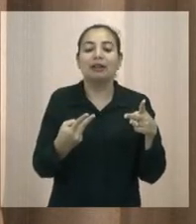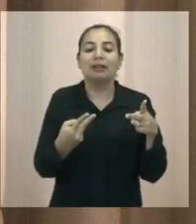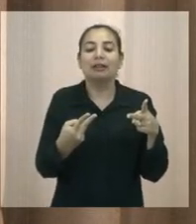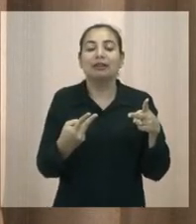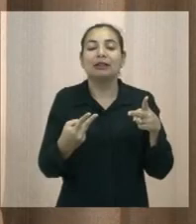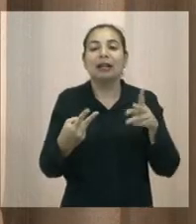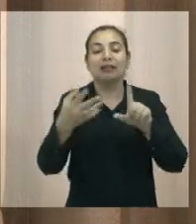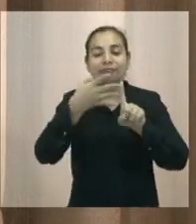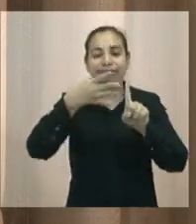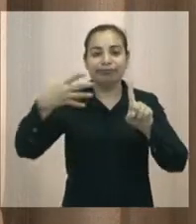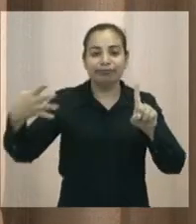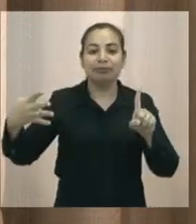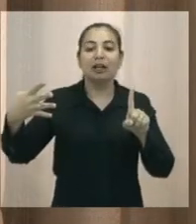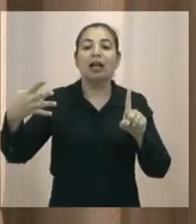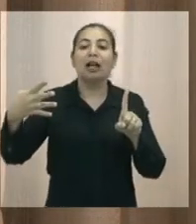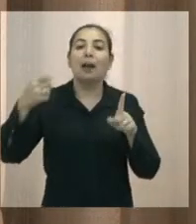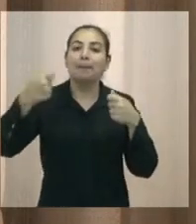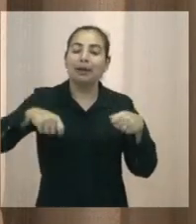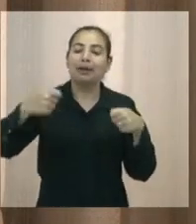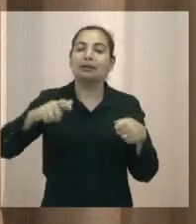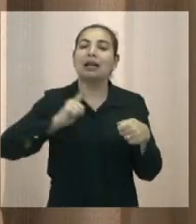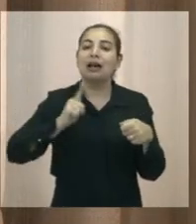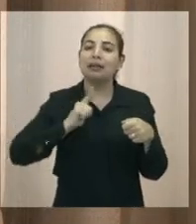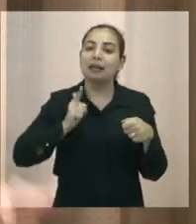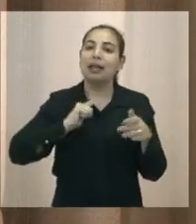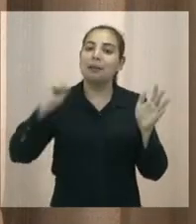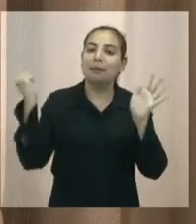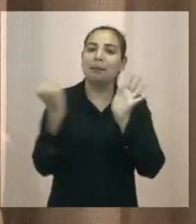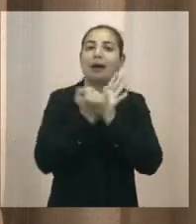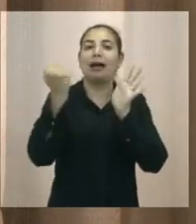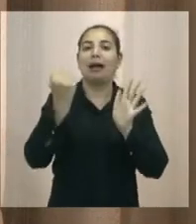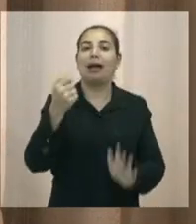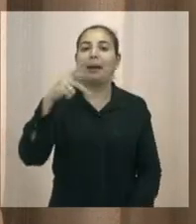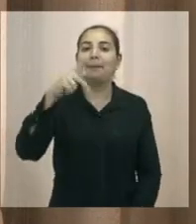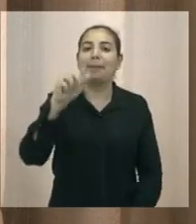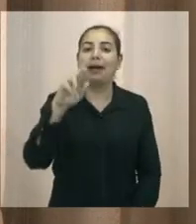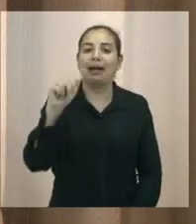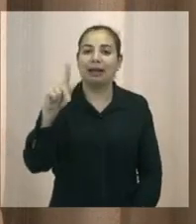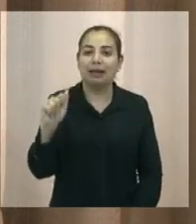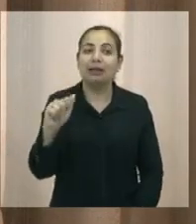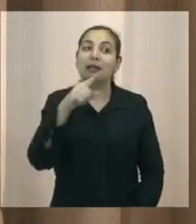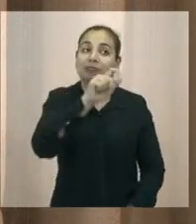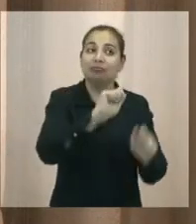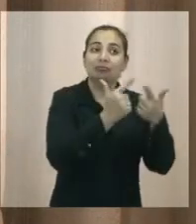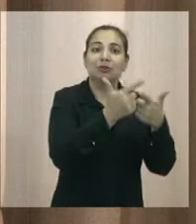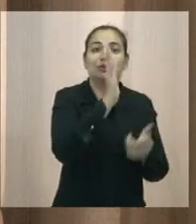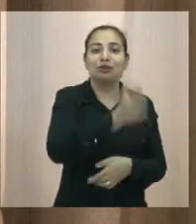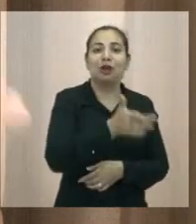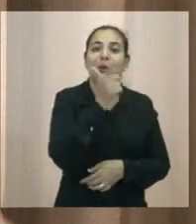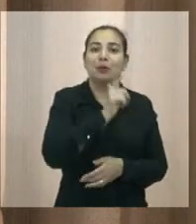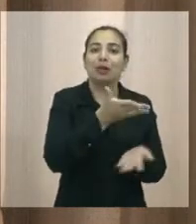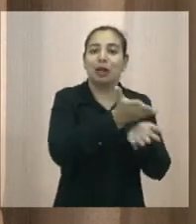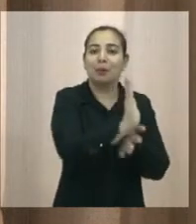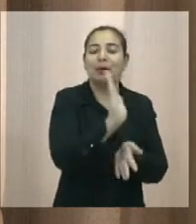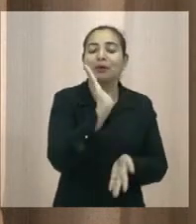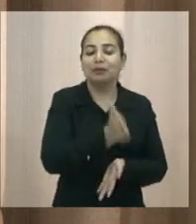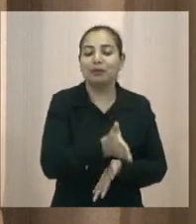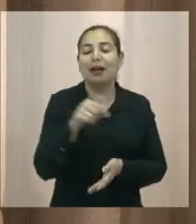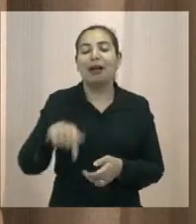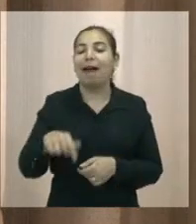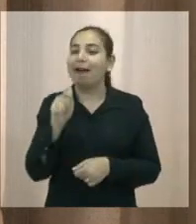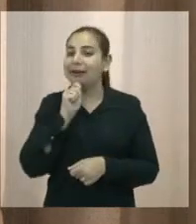Diversidade Sexual como patrimônio cultural do município. A Assembleia conseguiu aprovar já essa matéria, tendo